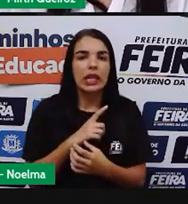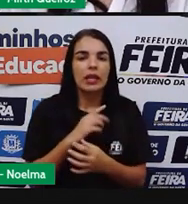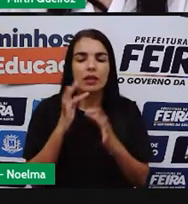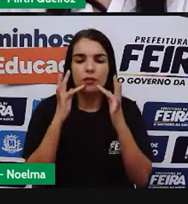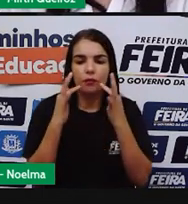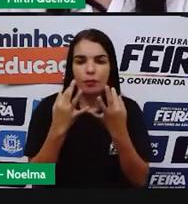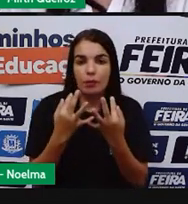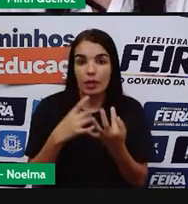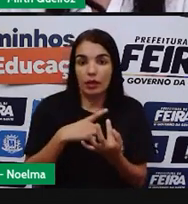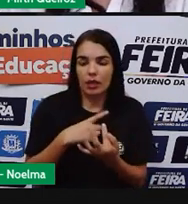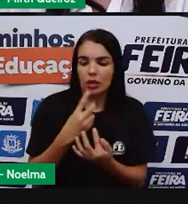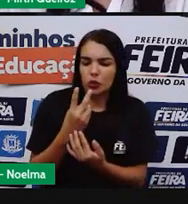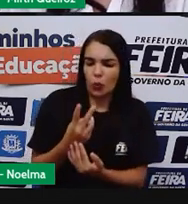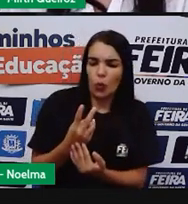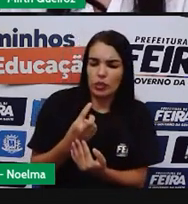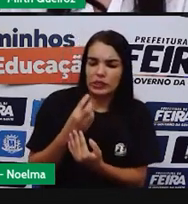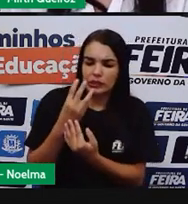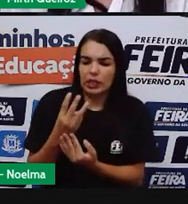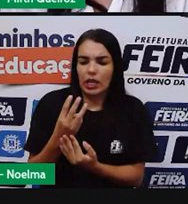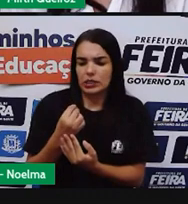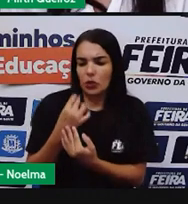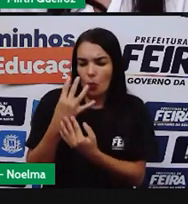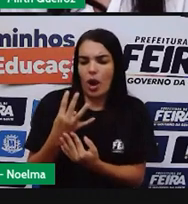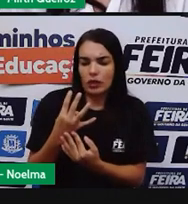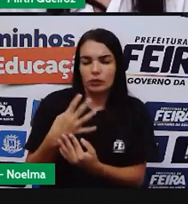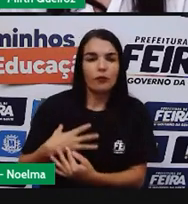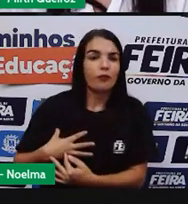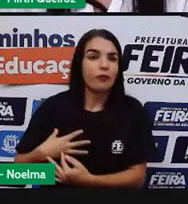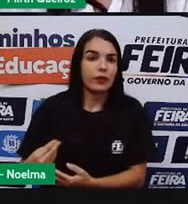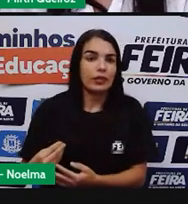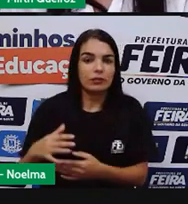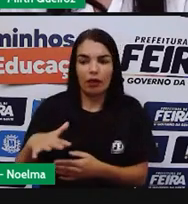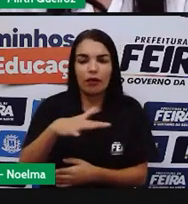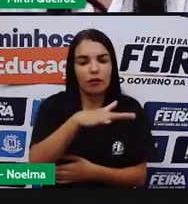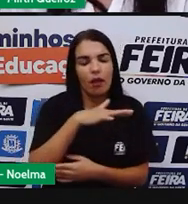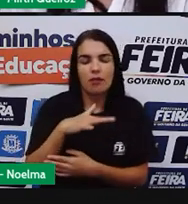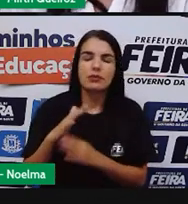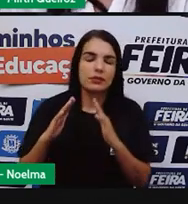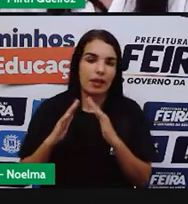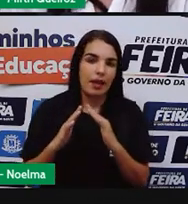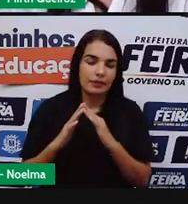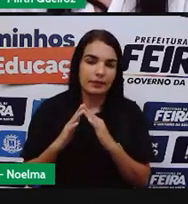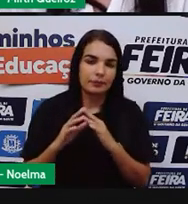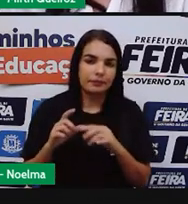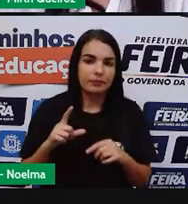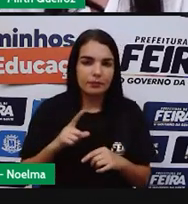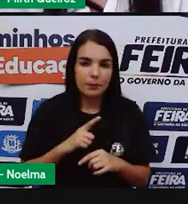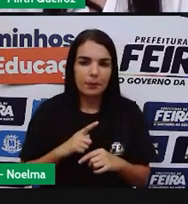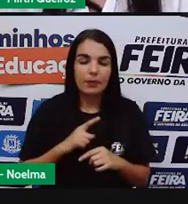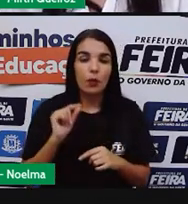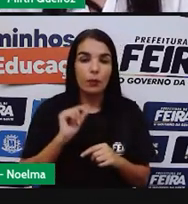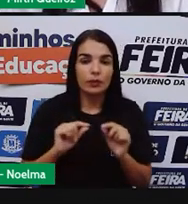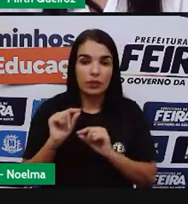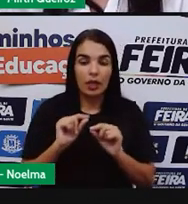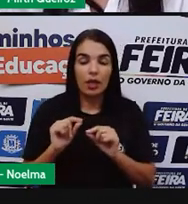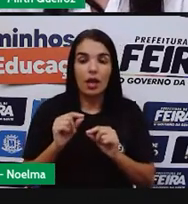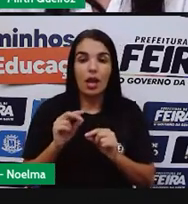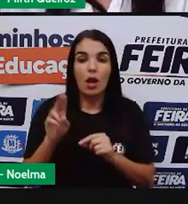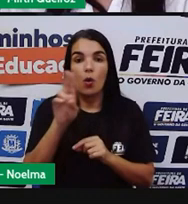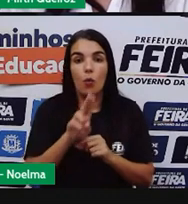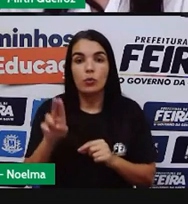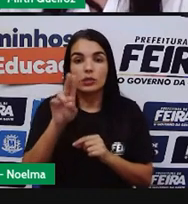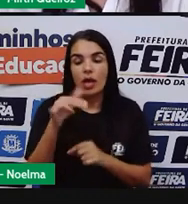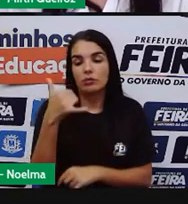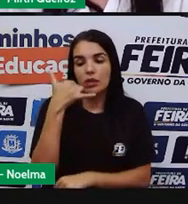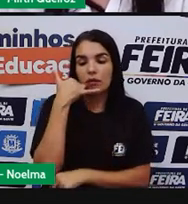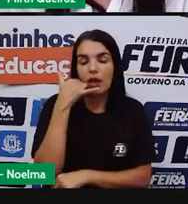Tem 2, 3, 4 crianças em casa, onde essas crianças elas precisavam aí utilizar o aparelho celular, que às vezes era